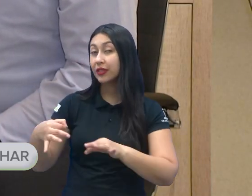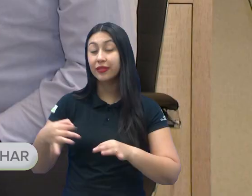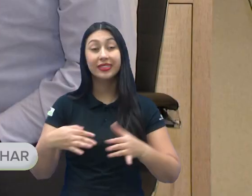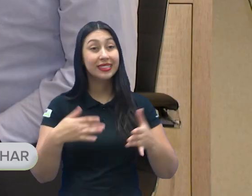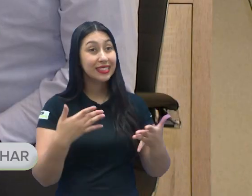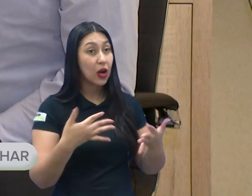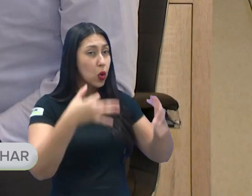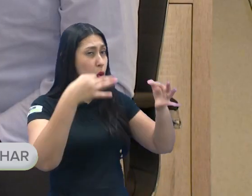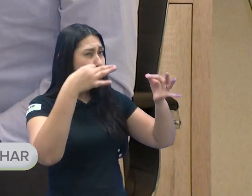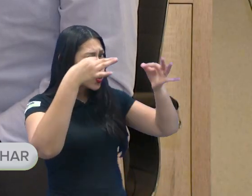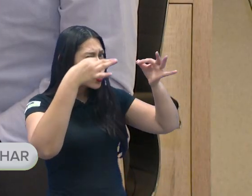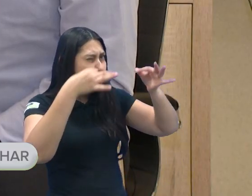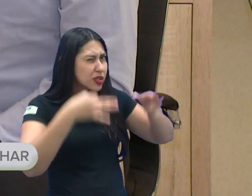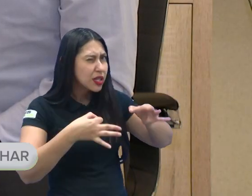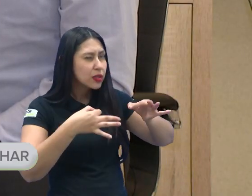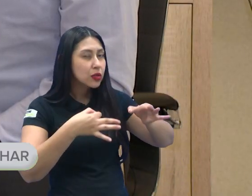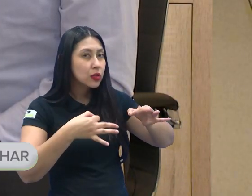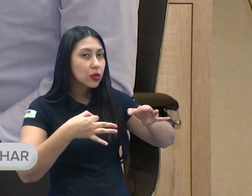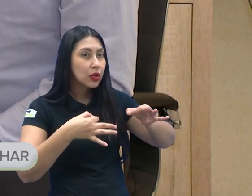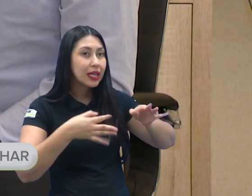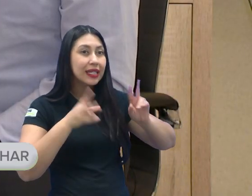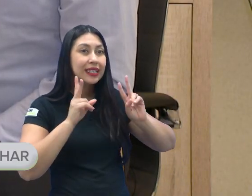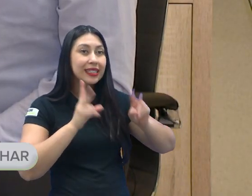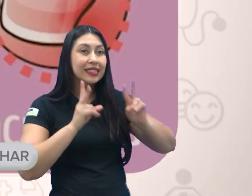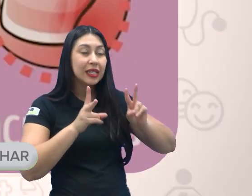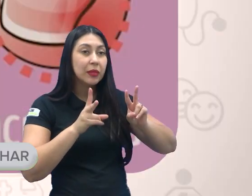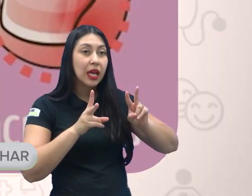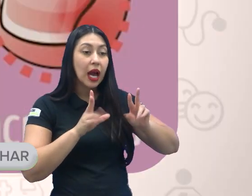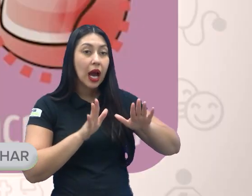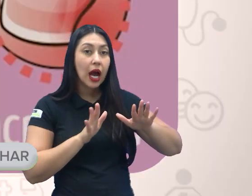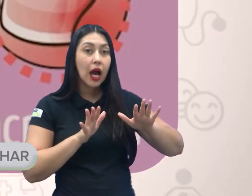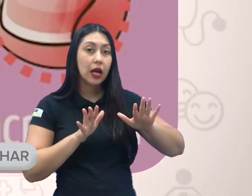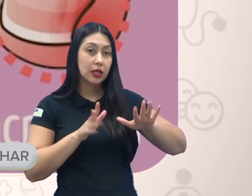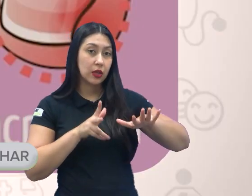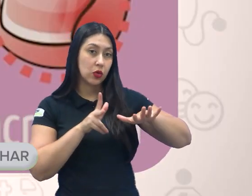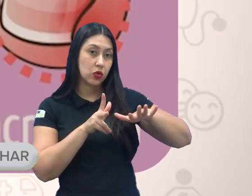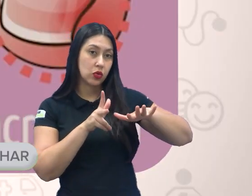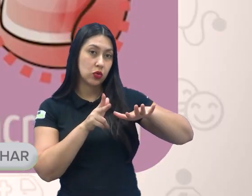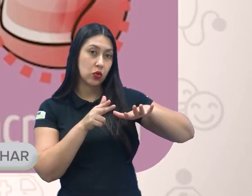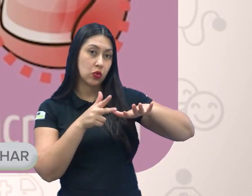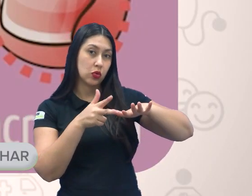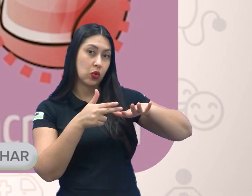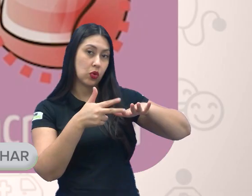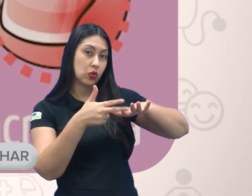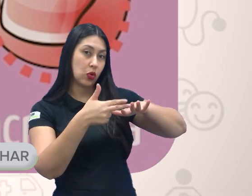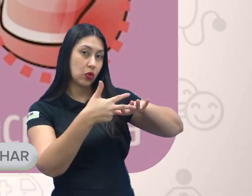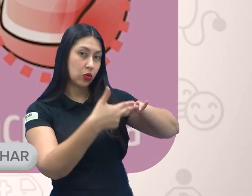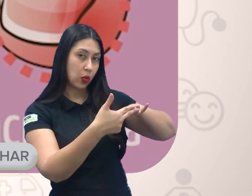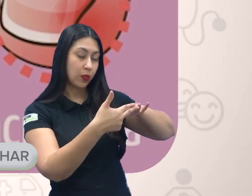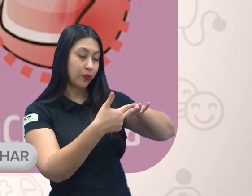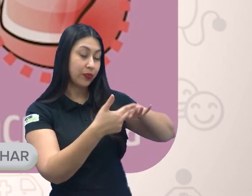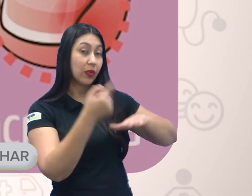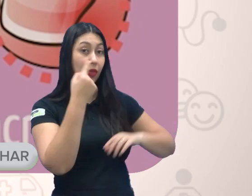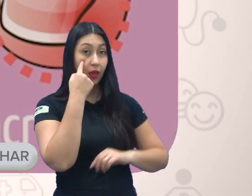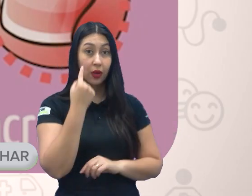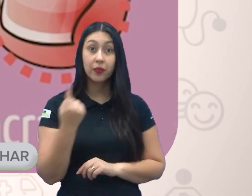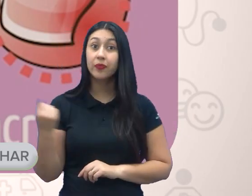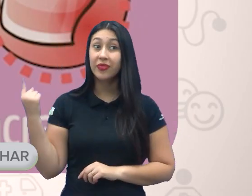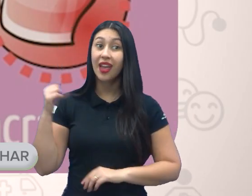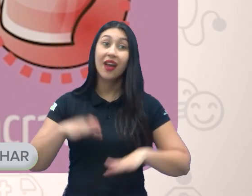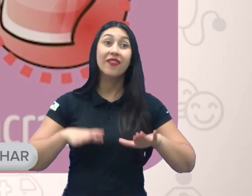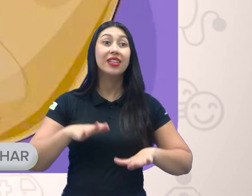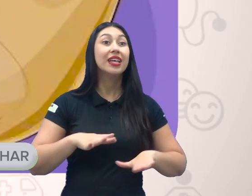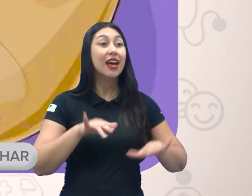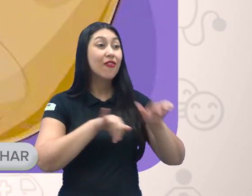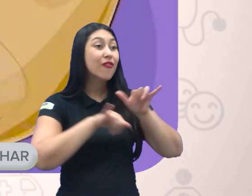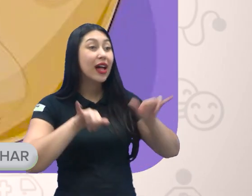de cortar é seguindo o formato do dedo, né? Eu escuto muitas profissionais falando que mantém quadradinho